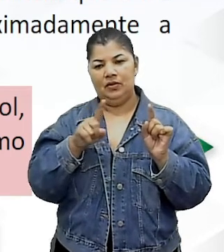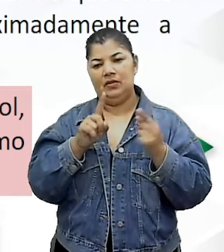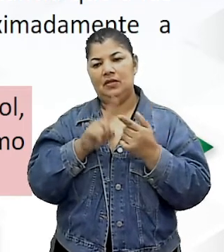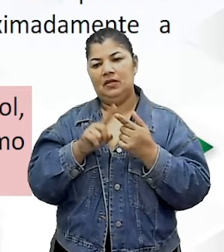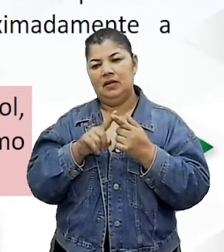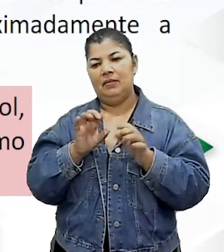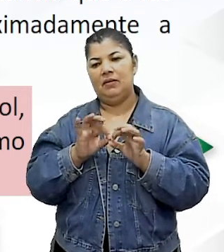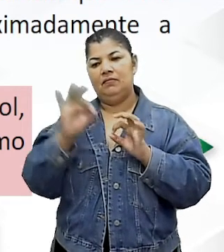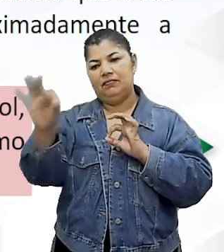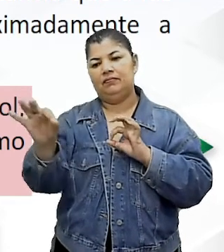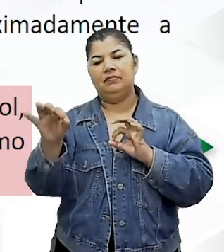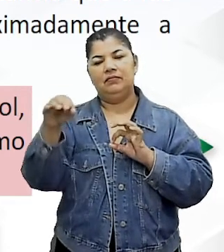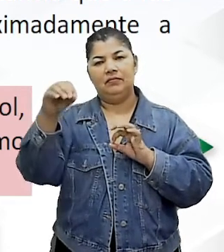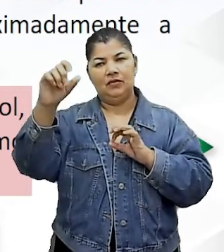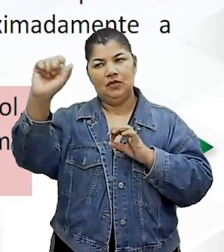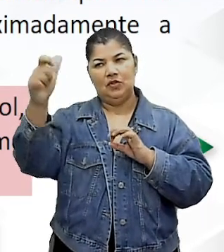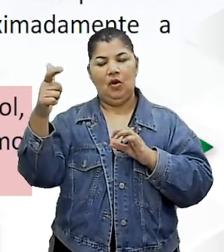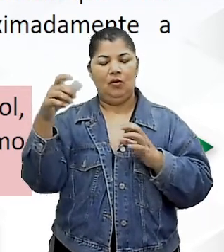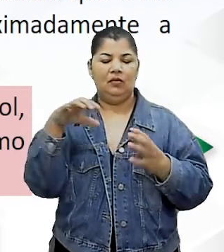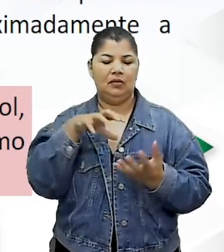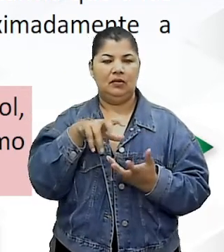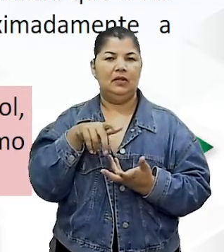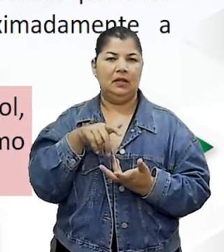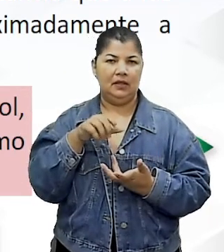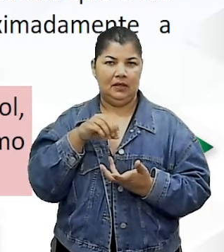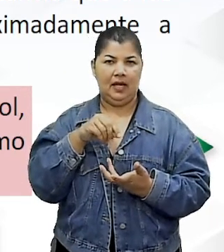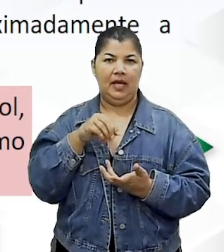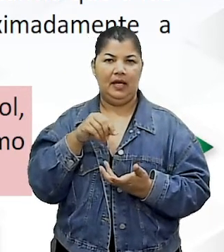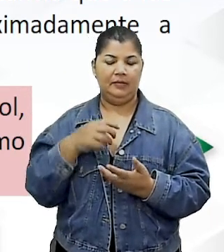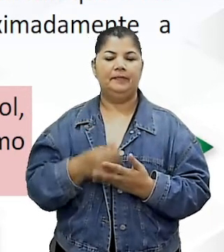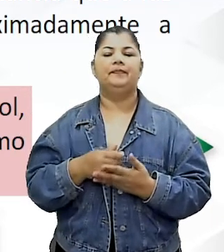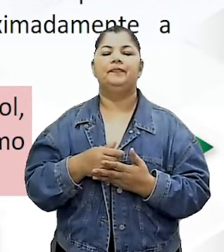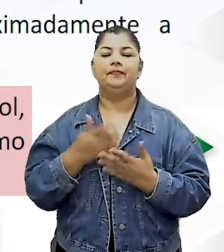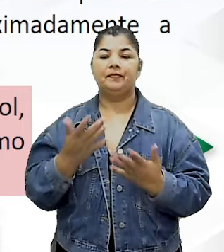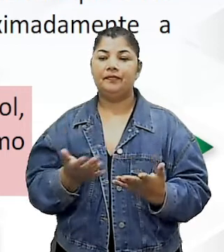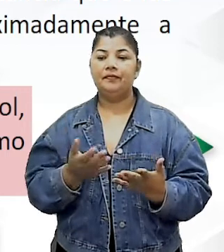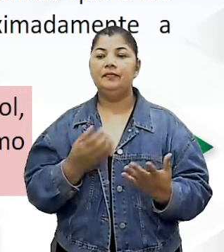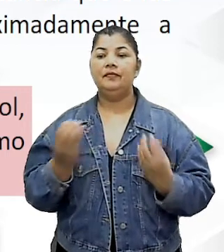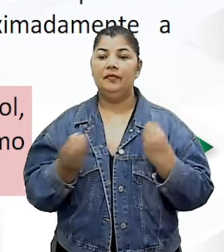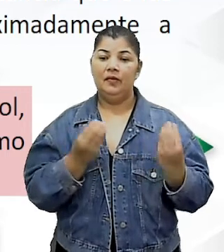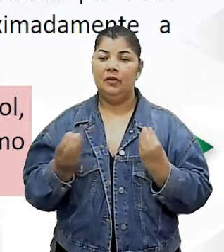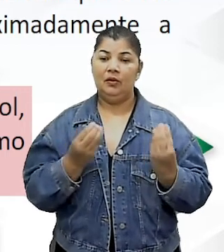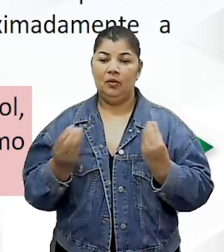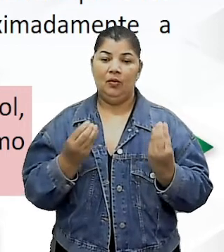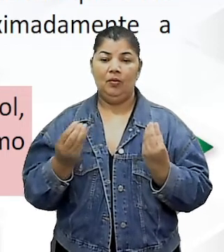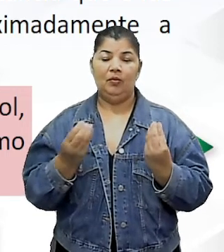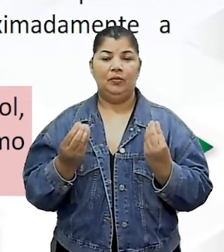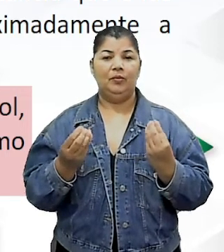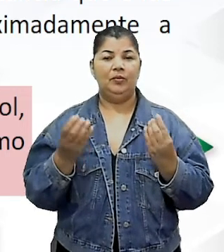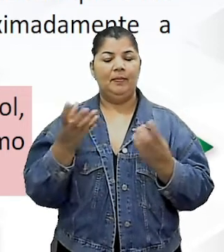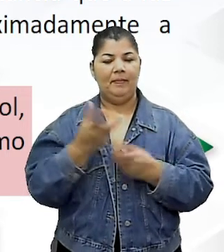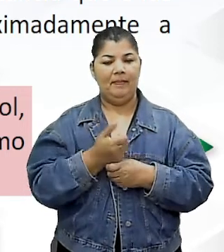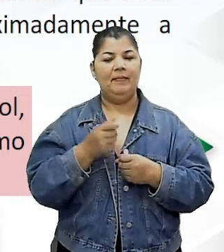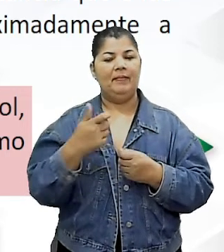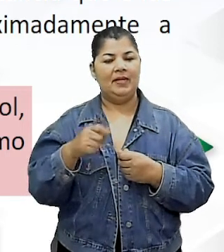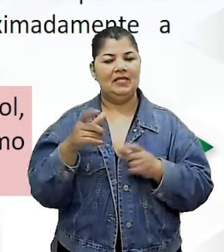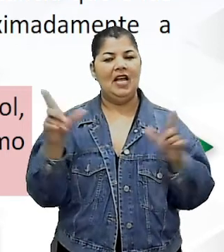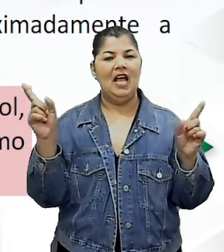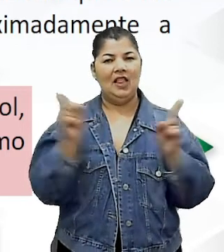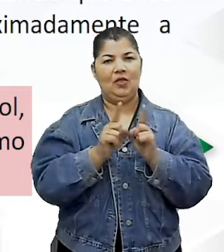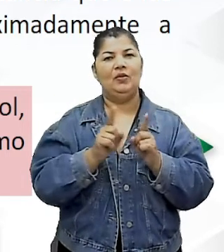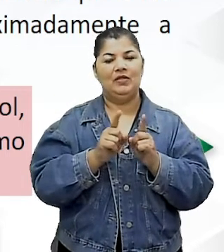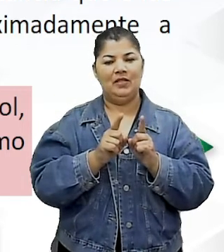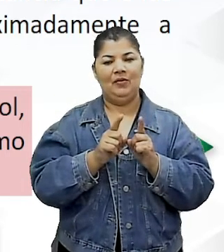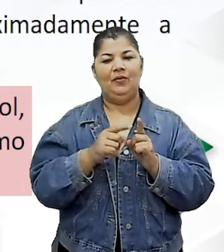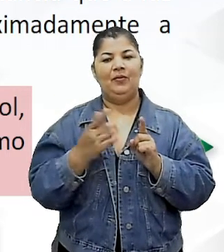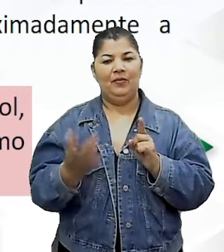distância da Terra e o Sol. Como registrar essa medida na notação científica? Claro, a gente vai fazer essa redução. Olha que